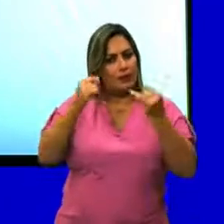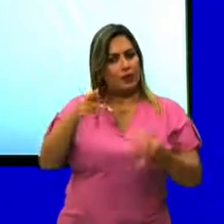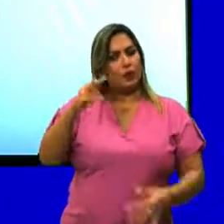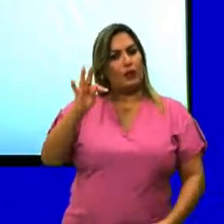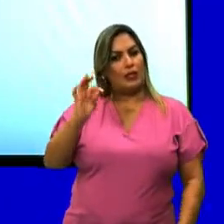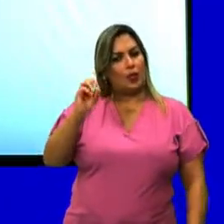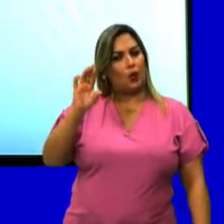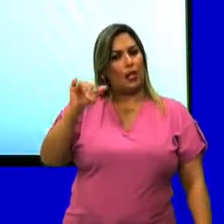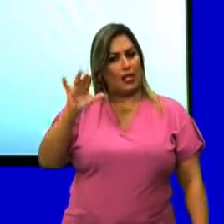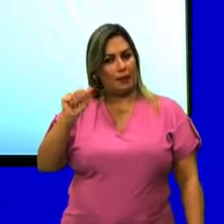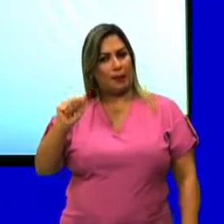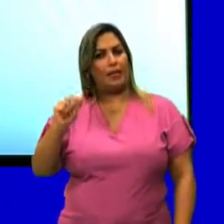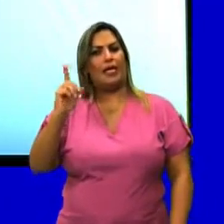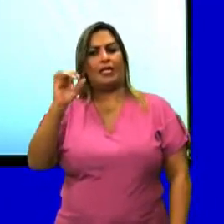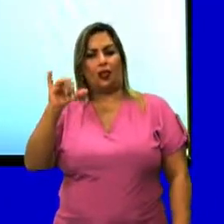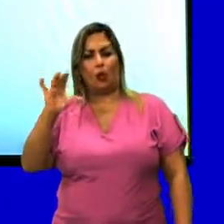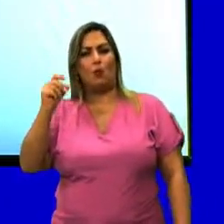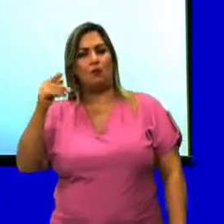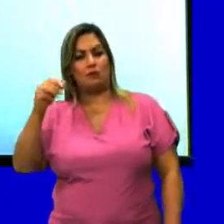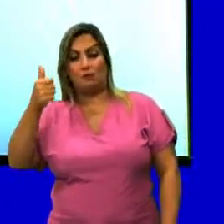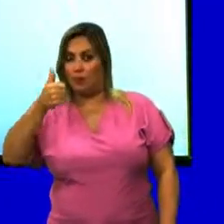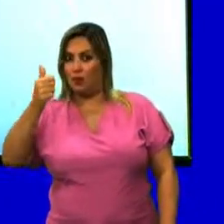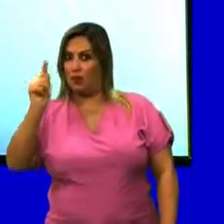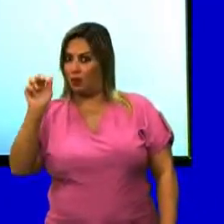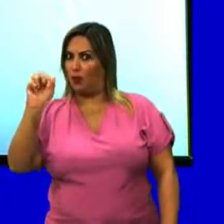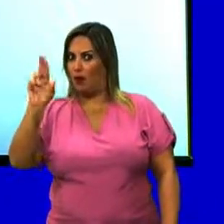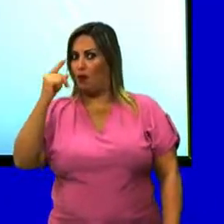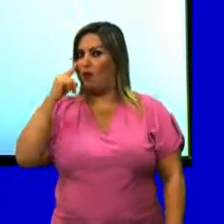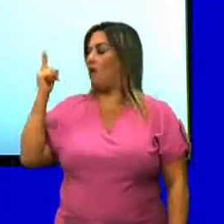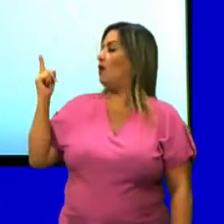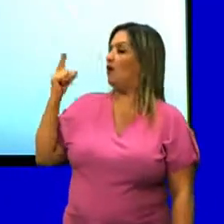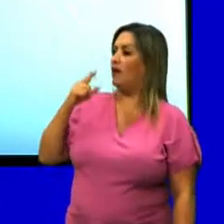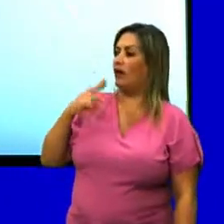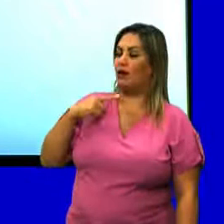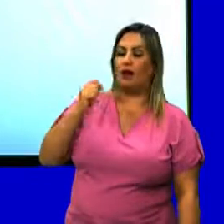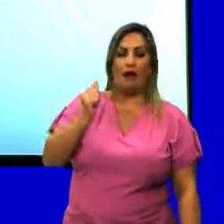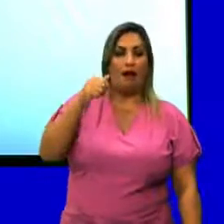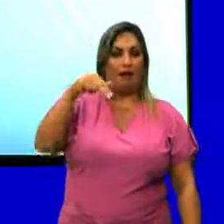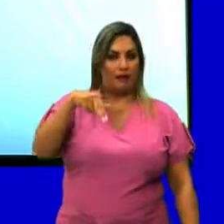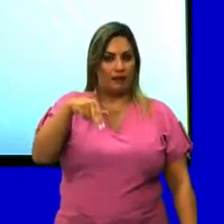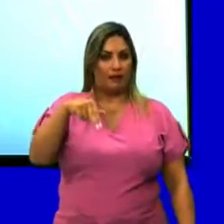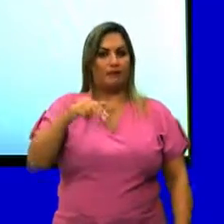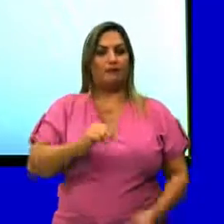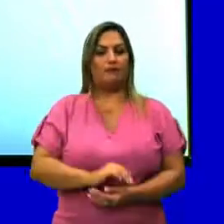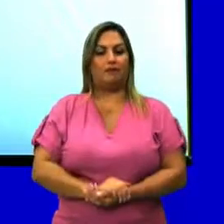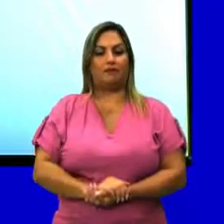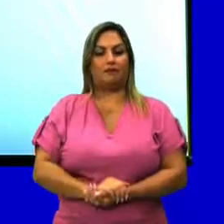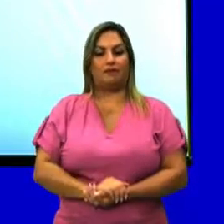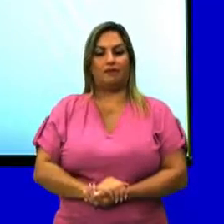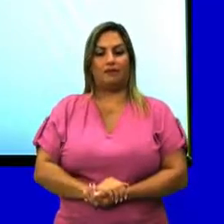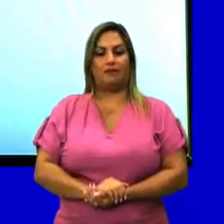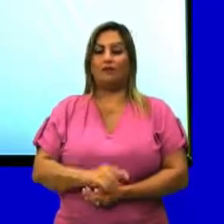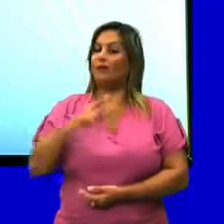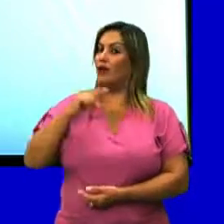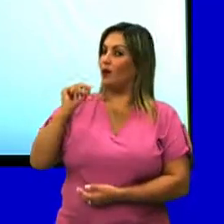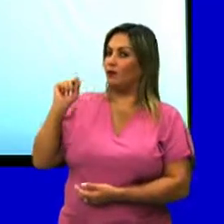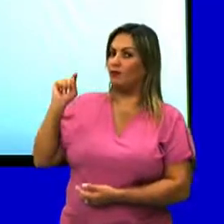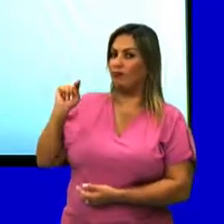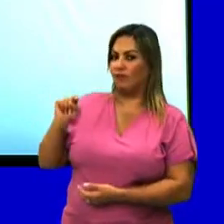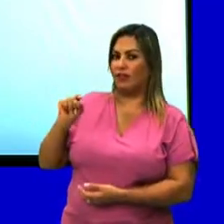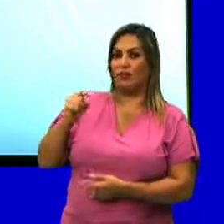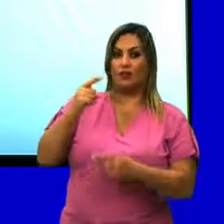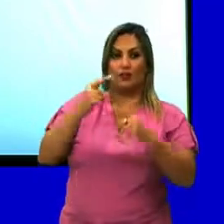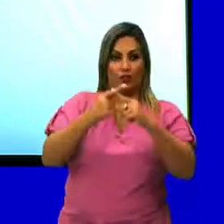em fatores de que do primeiro grau aqui fala o a n aqui fala o que que tem